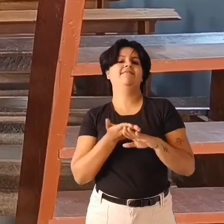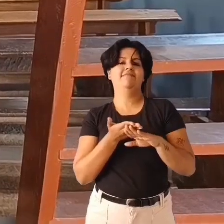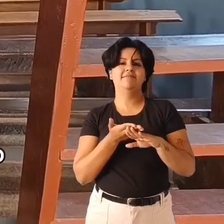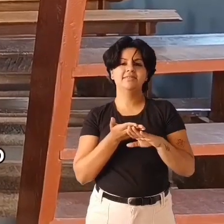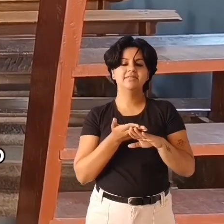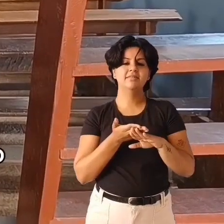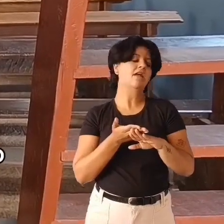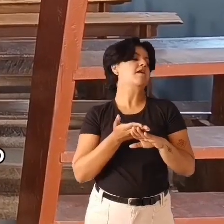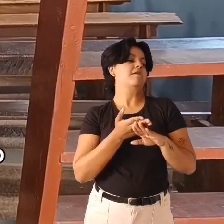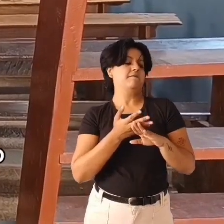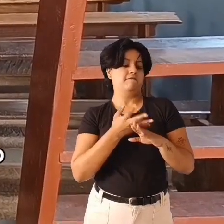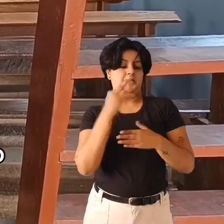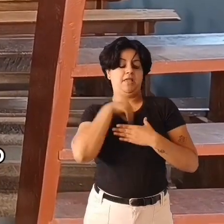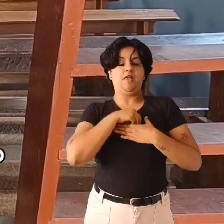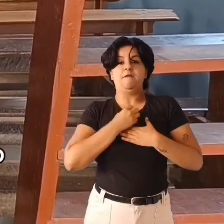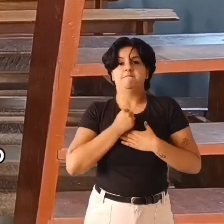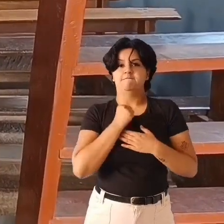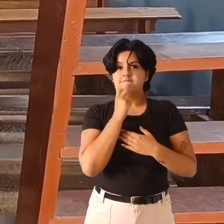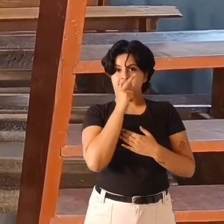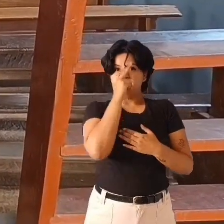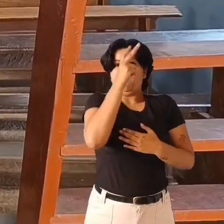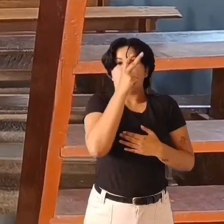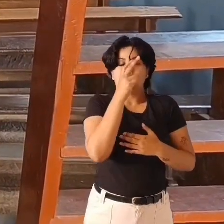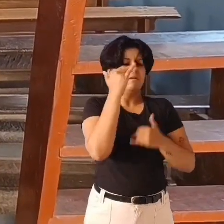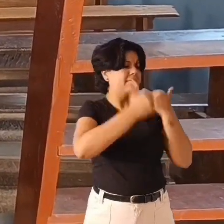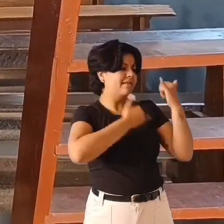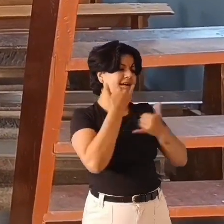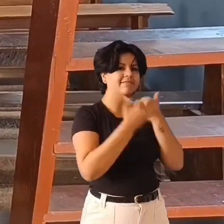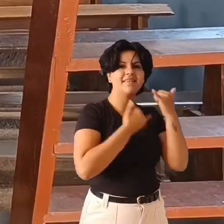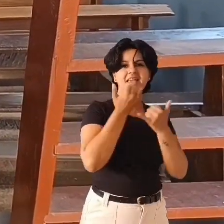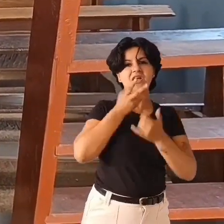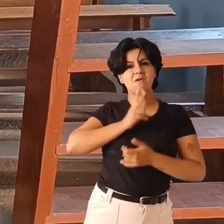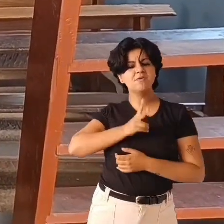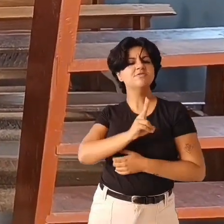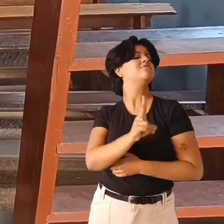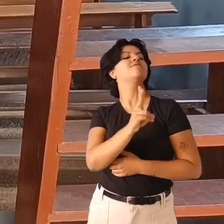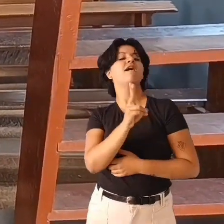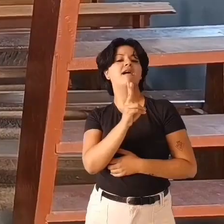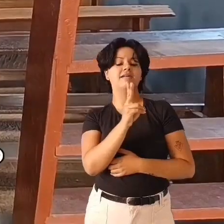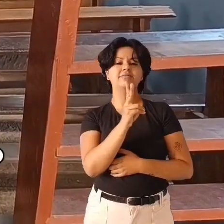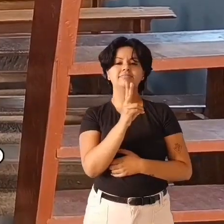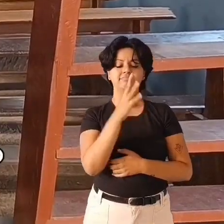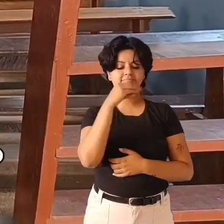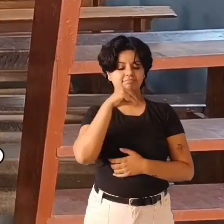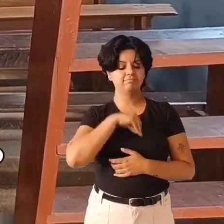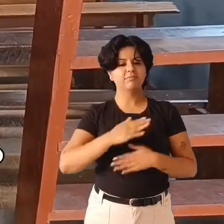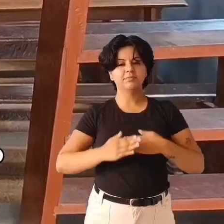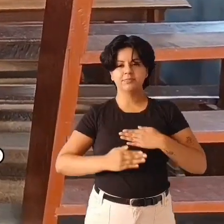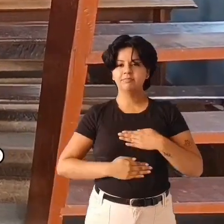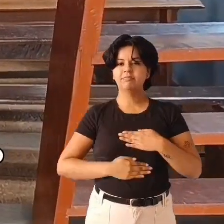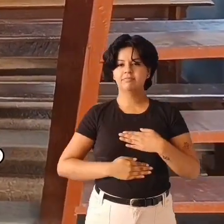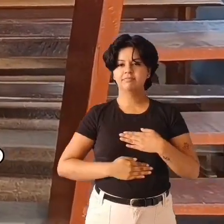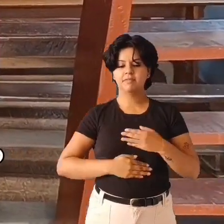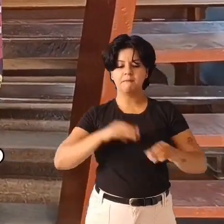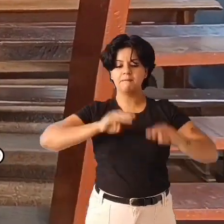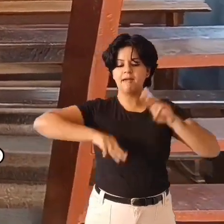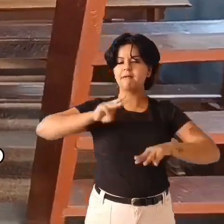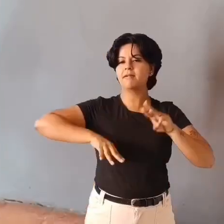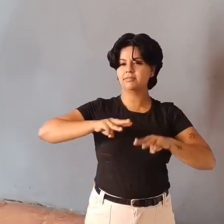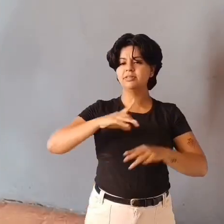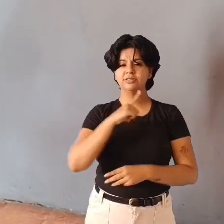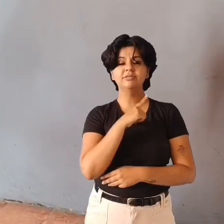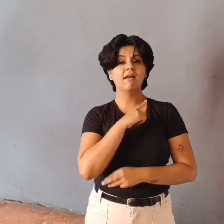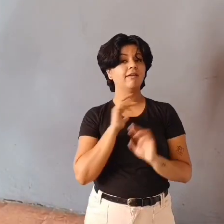Que servia como energético, para as pessoas brincarem, né, para sustentar a questão do mar